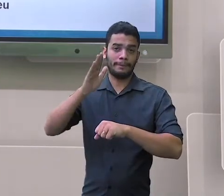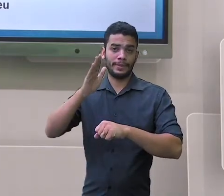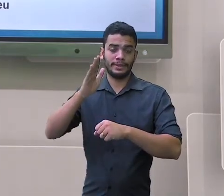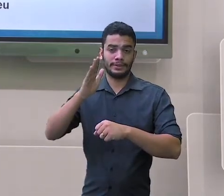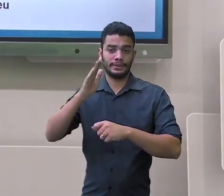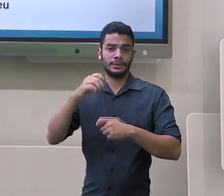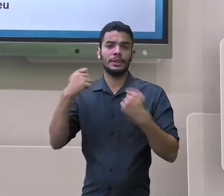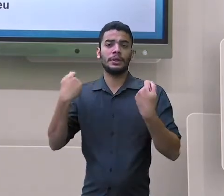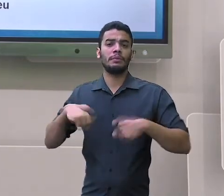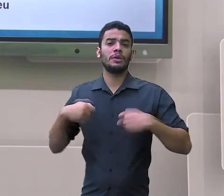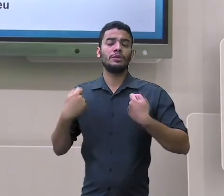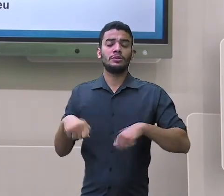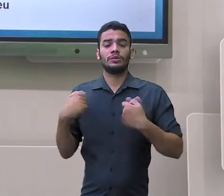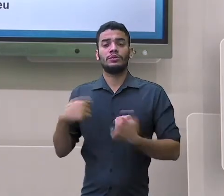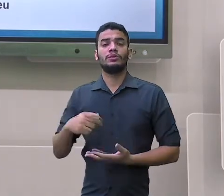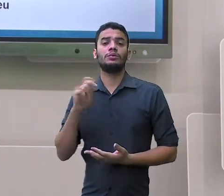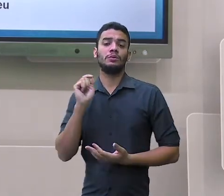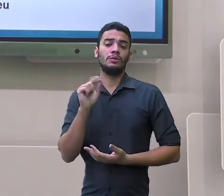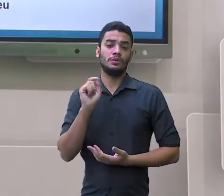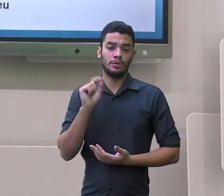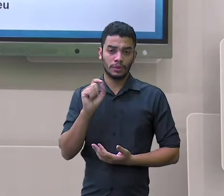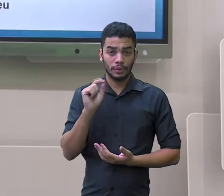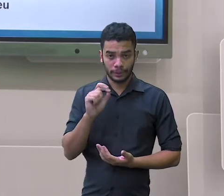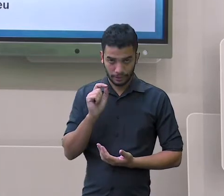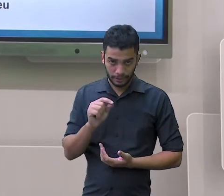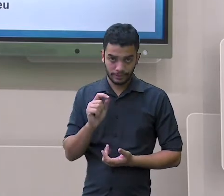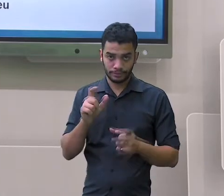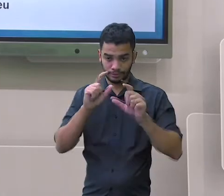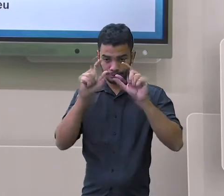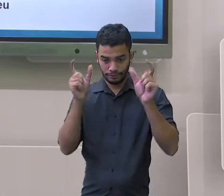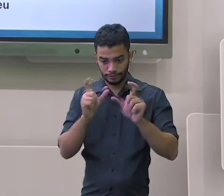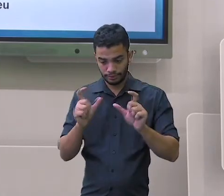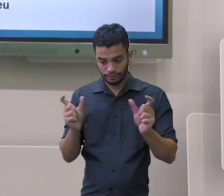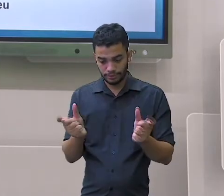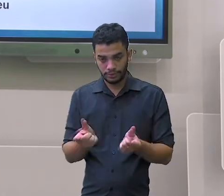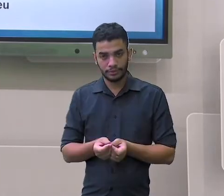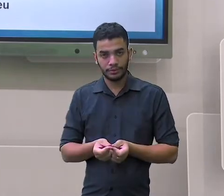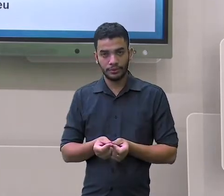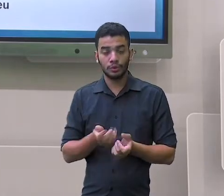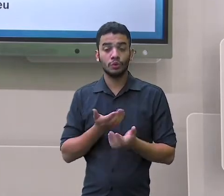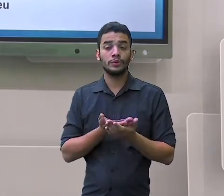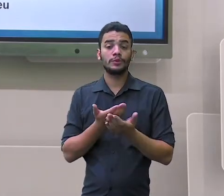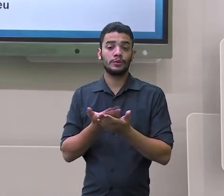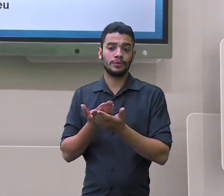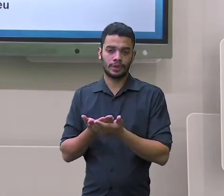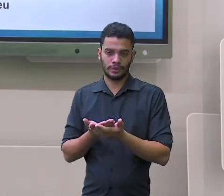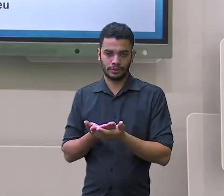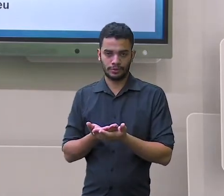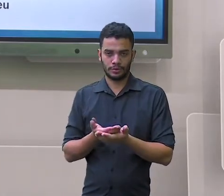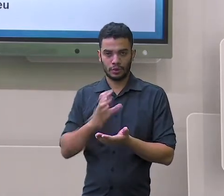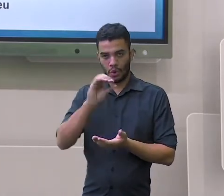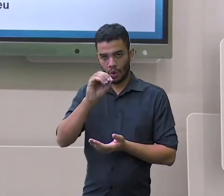corpo, do organismo como um todo, foi preciso